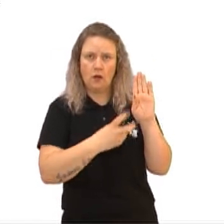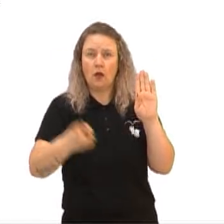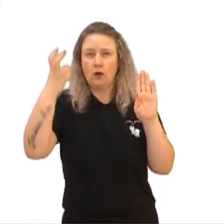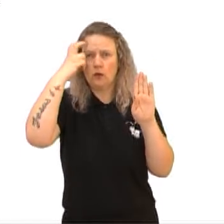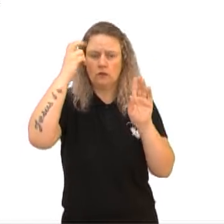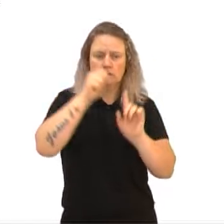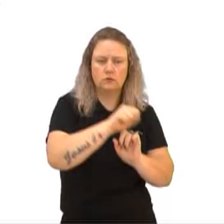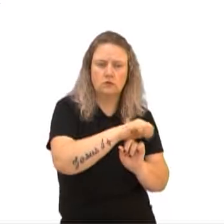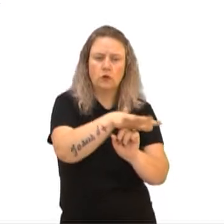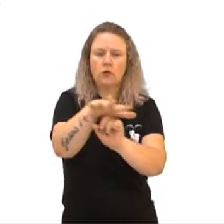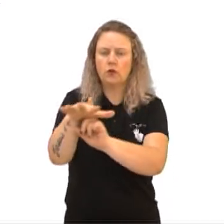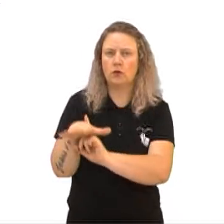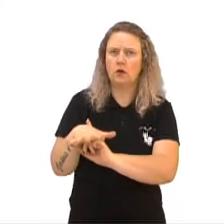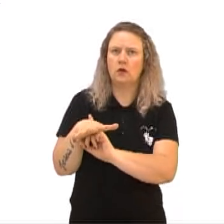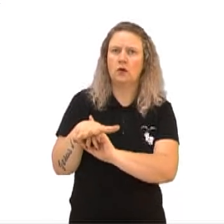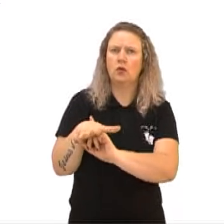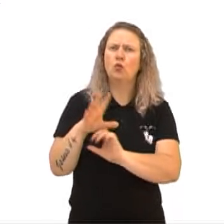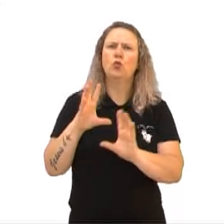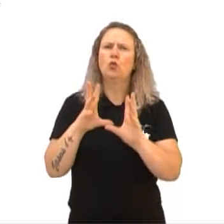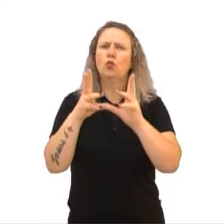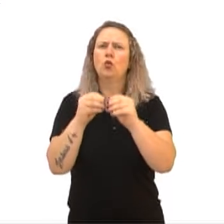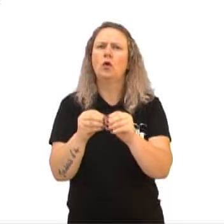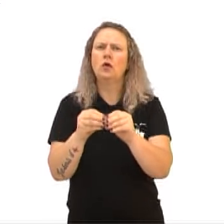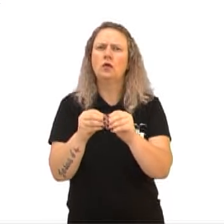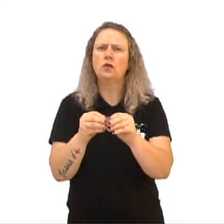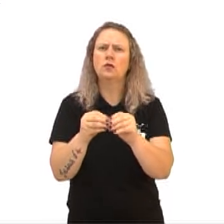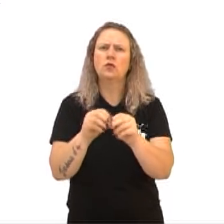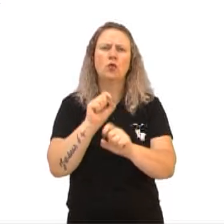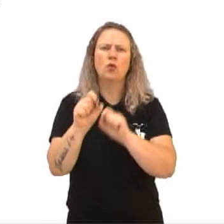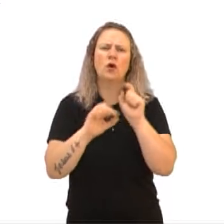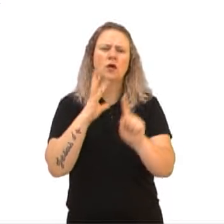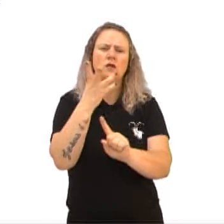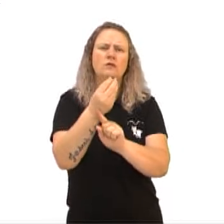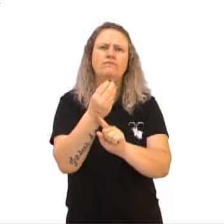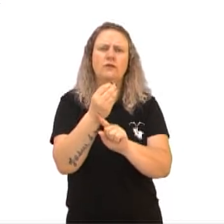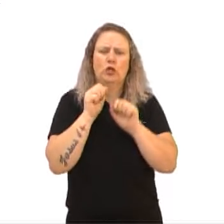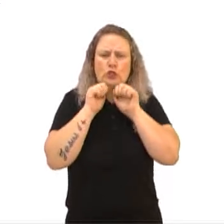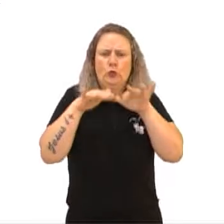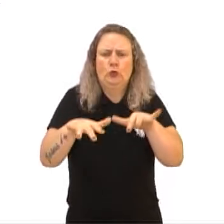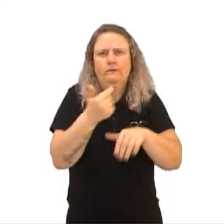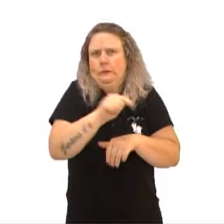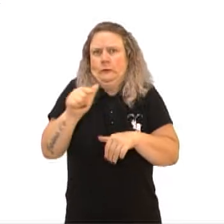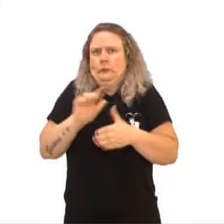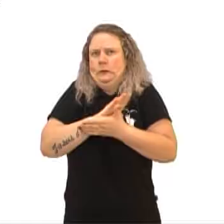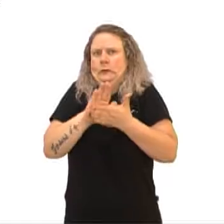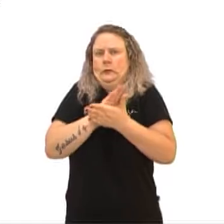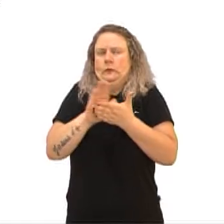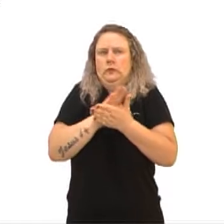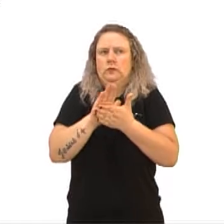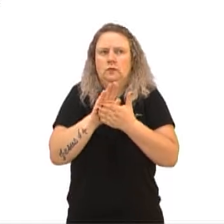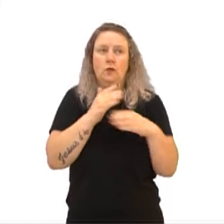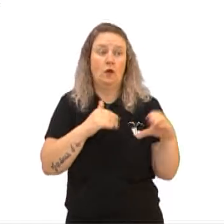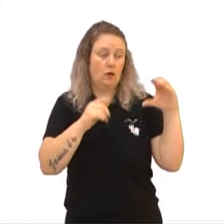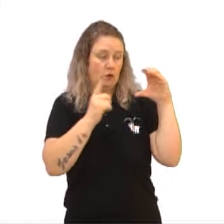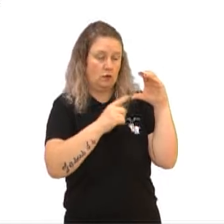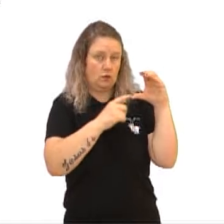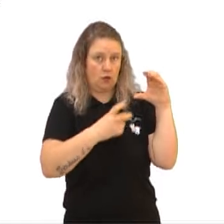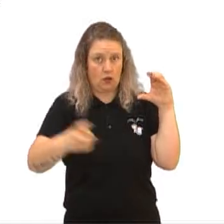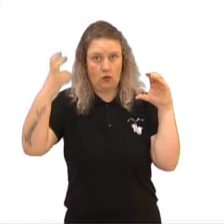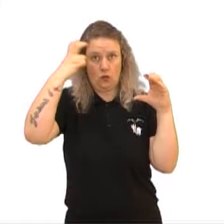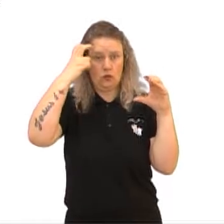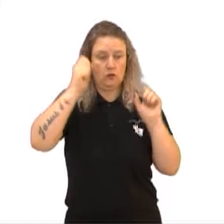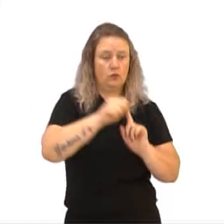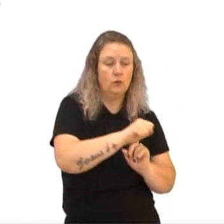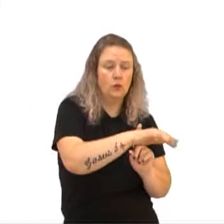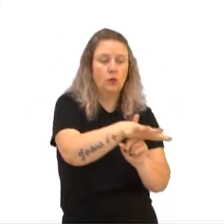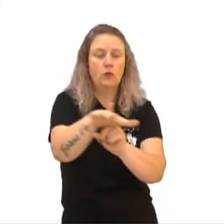popular está ligada a toda a produção não divulgada. Alternativa C. A cultura popular está